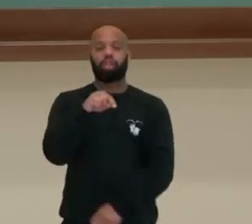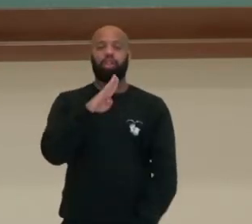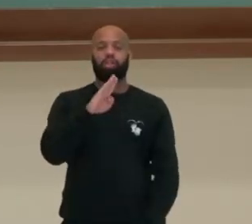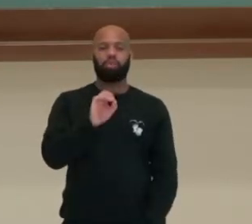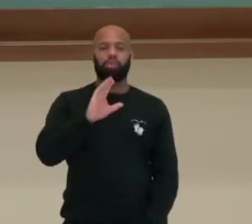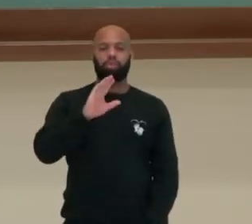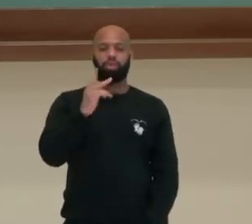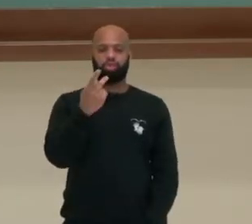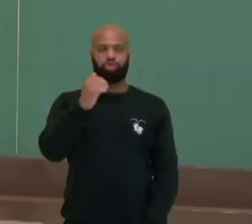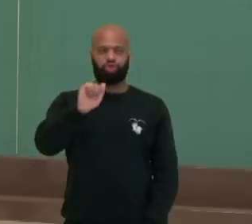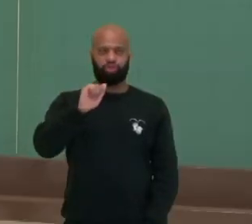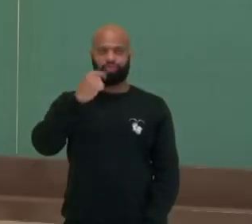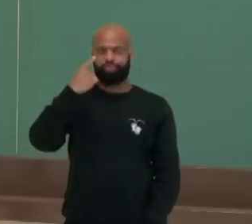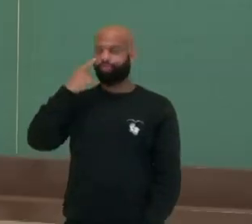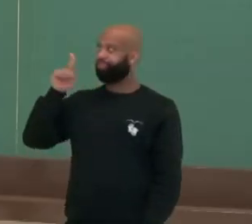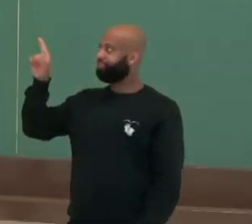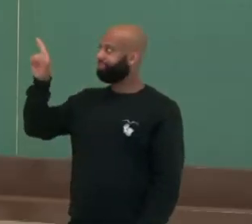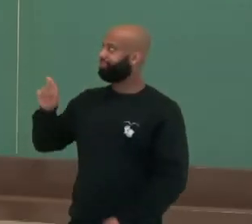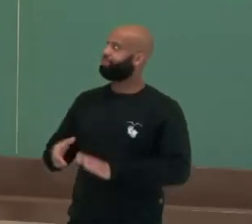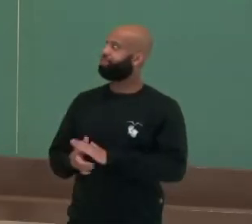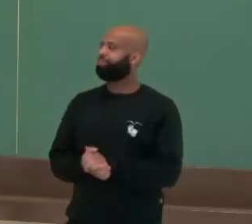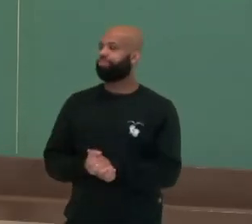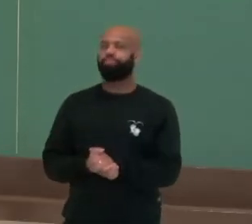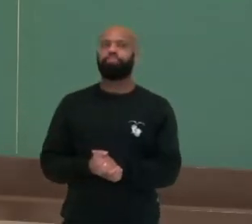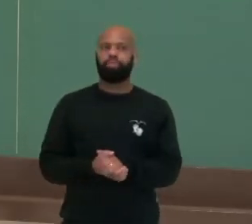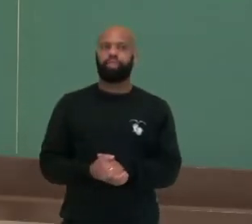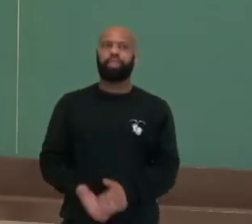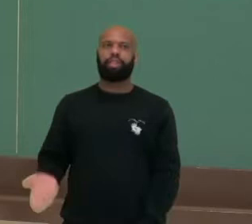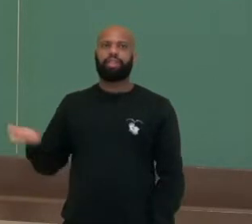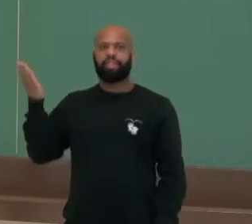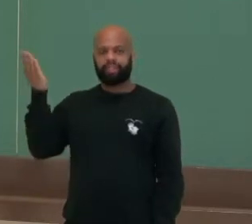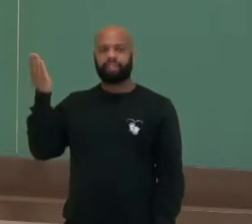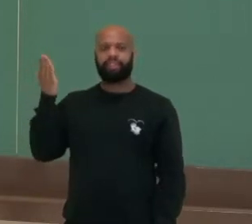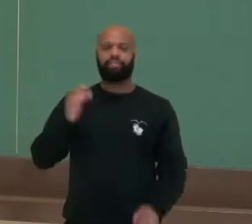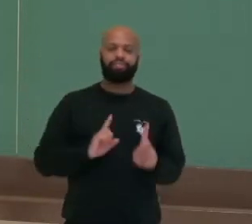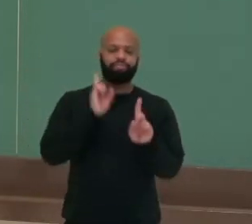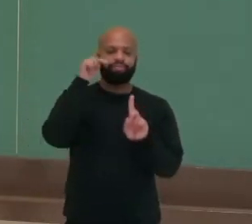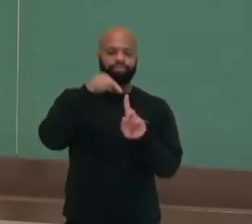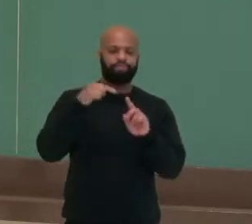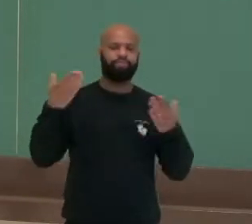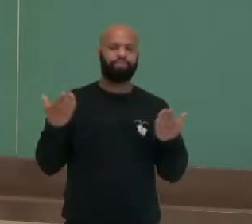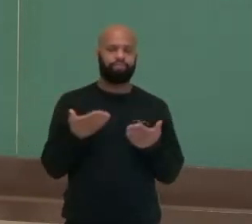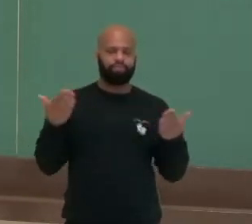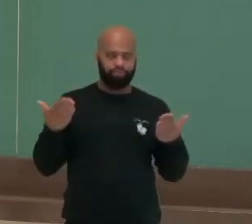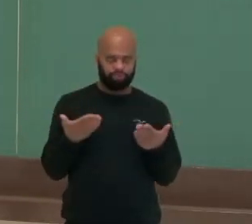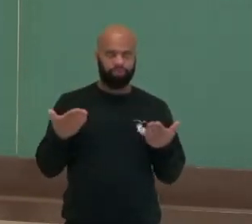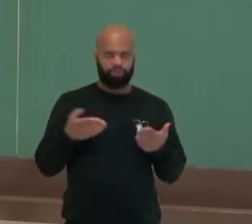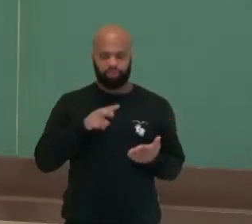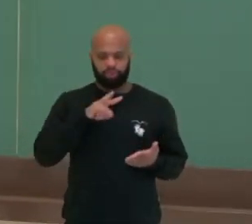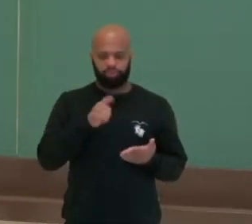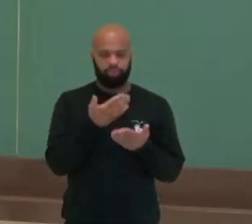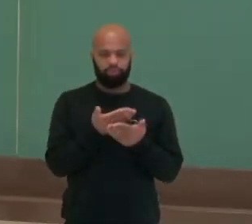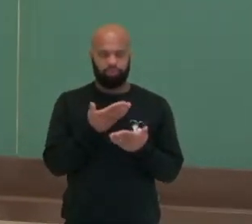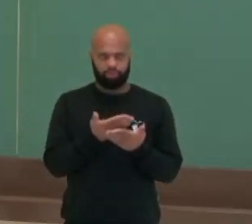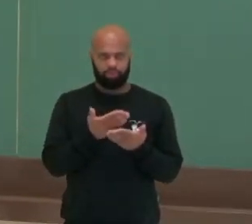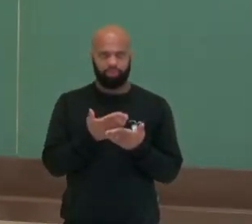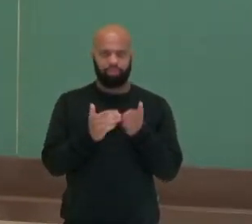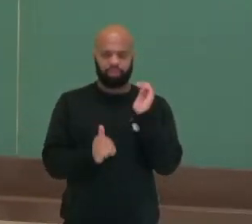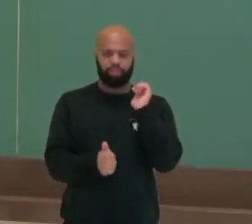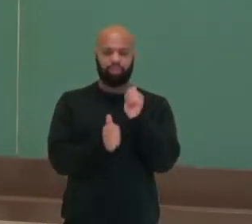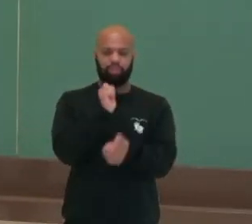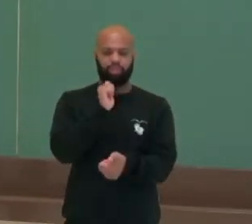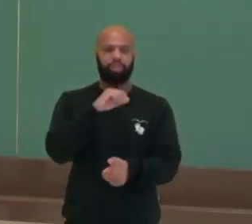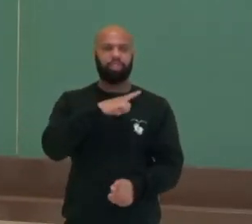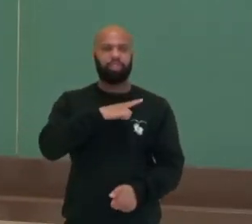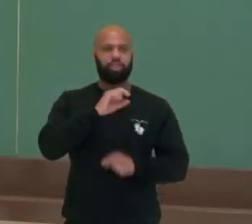bocha. Então, é a bocha que é o nosso assunto desse vídeo, né? Aquele esporte jogado